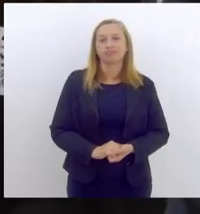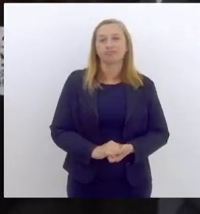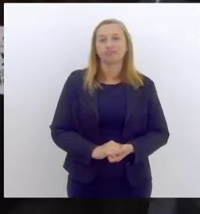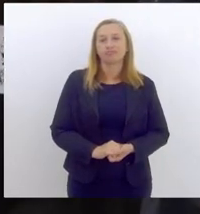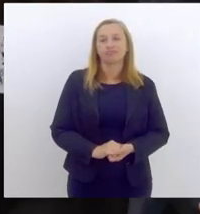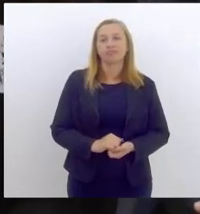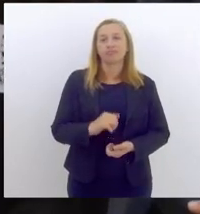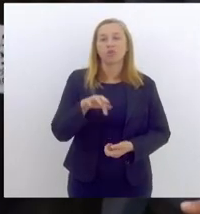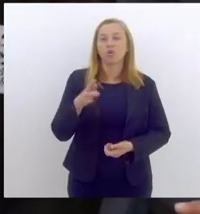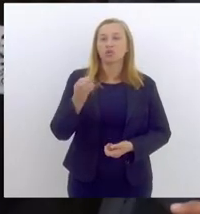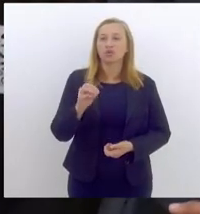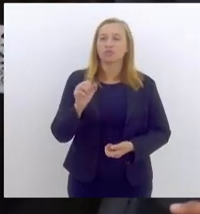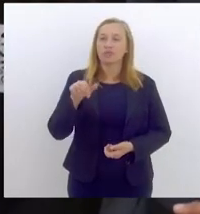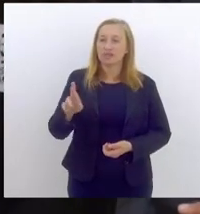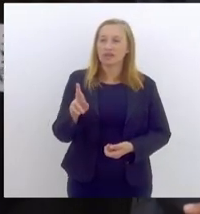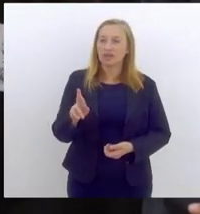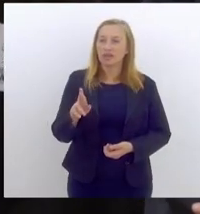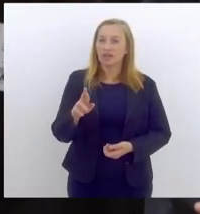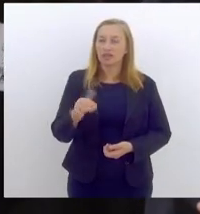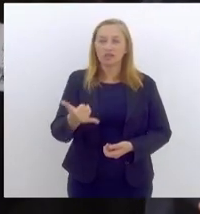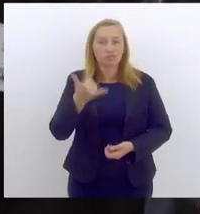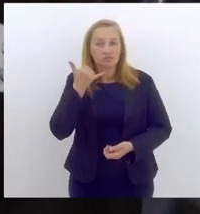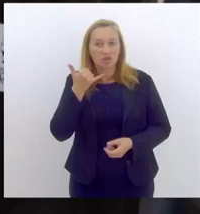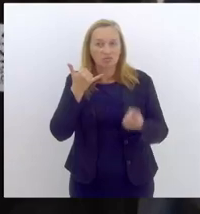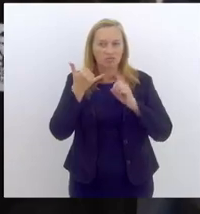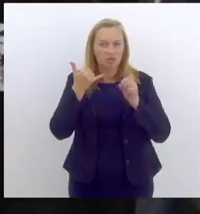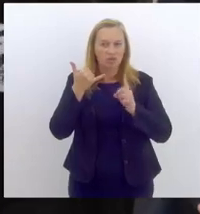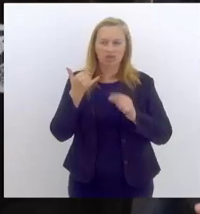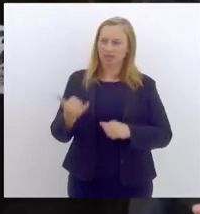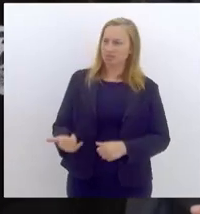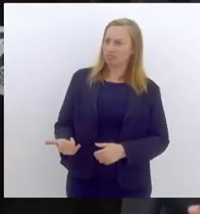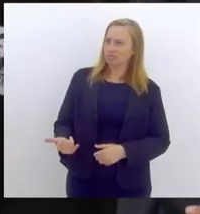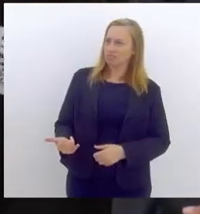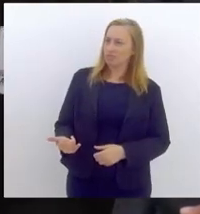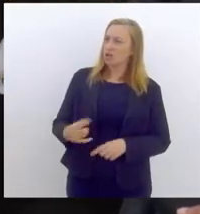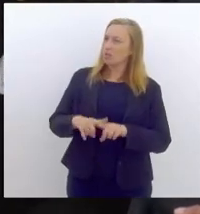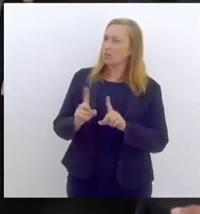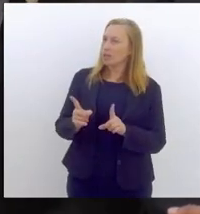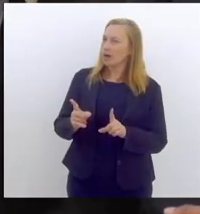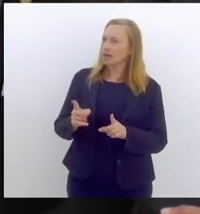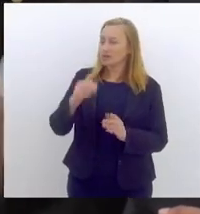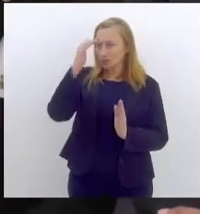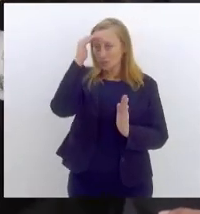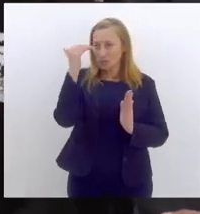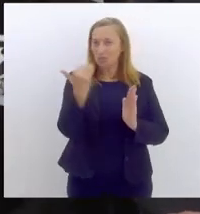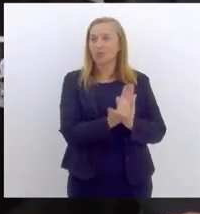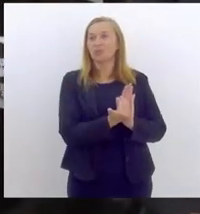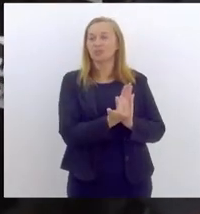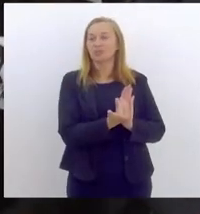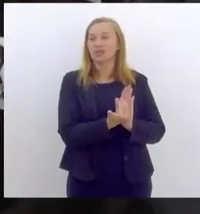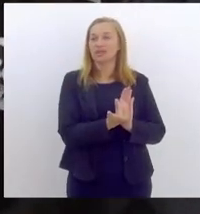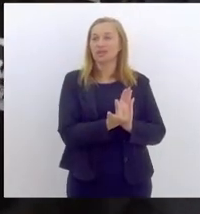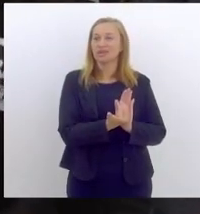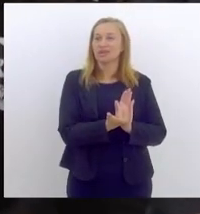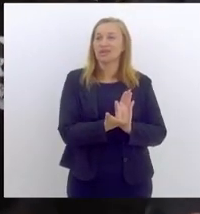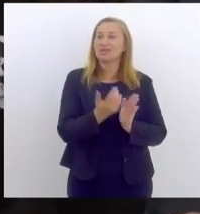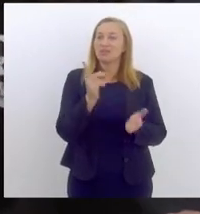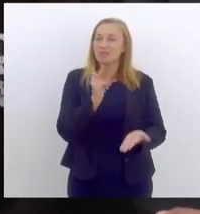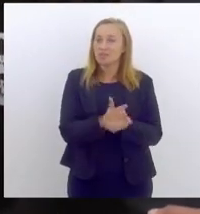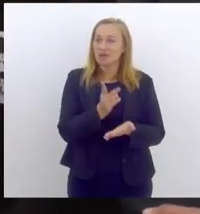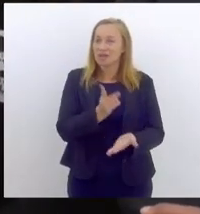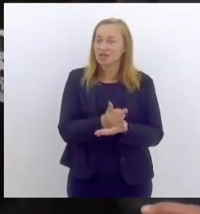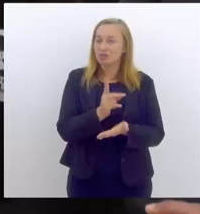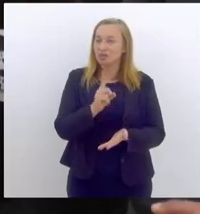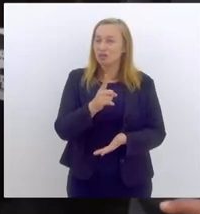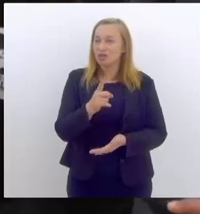Rodrigo Bacelar, que não atendia o telefone, mas cumpre, mesmo sem atender, aquilo que